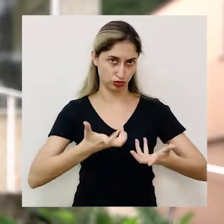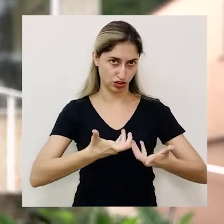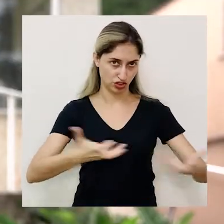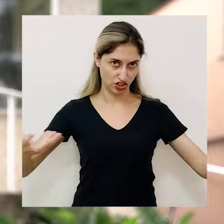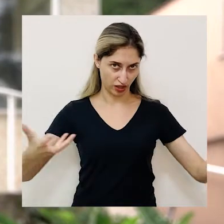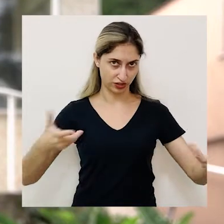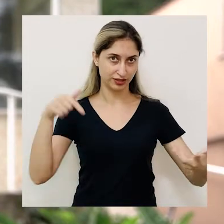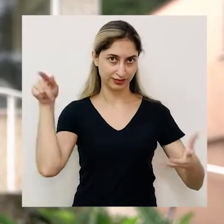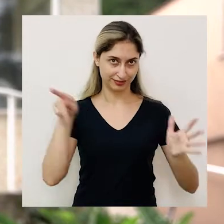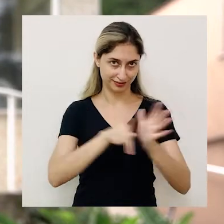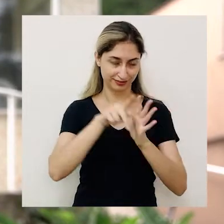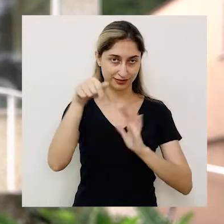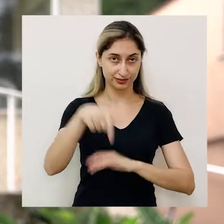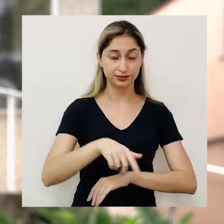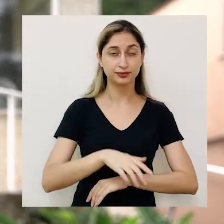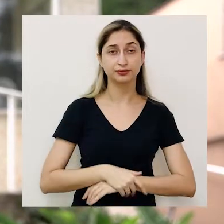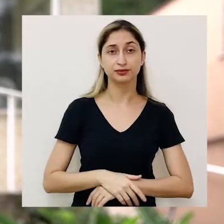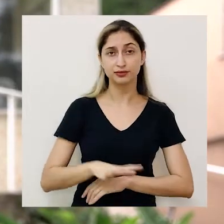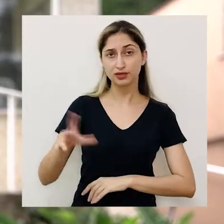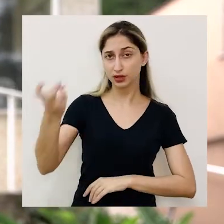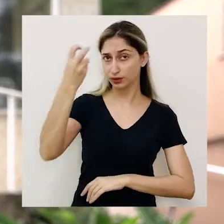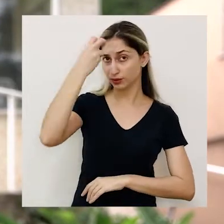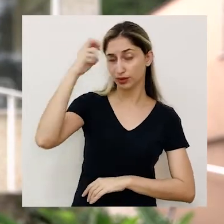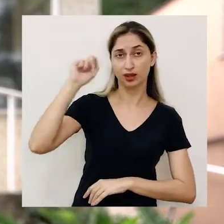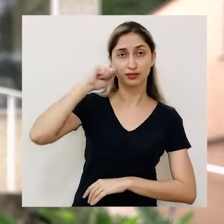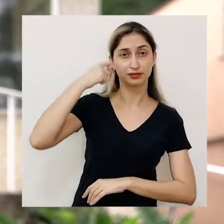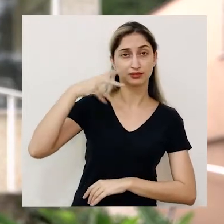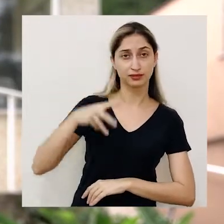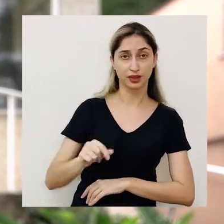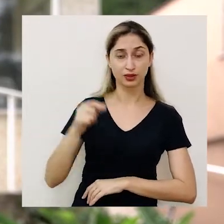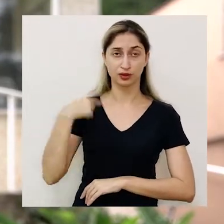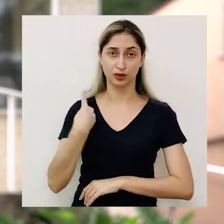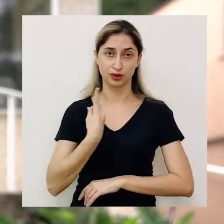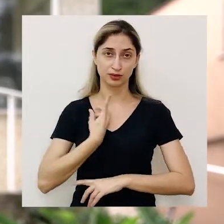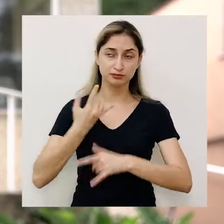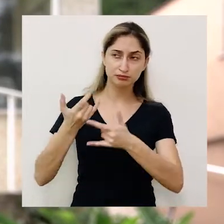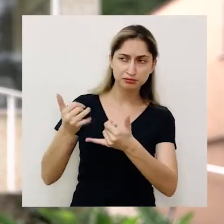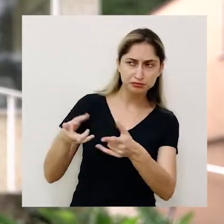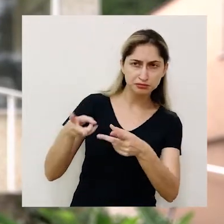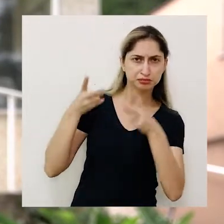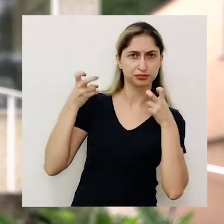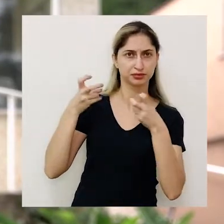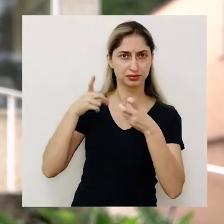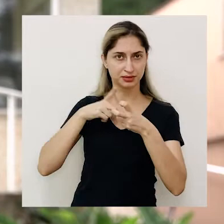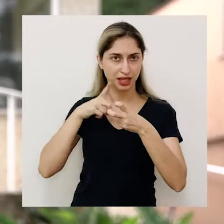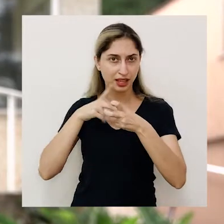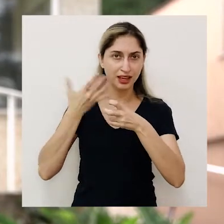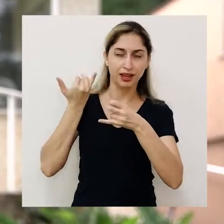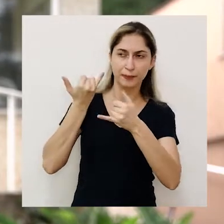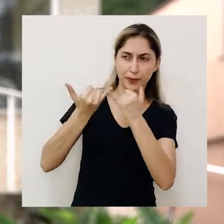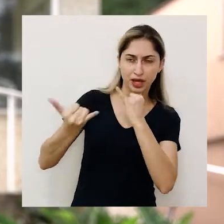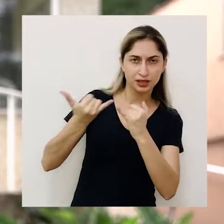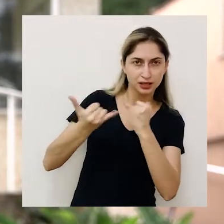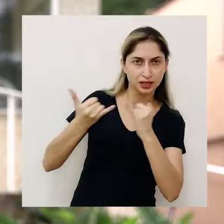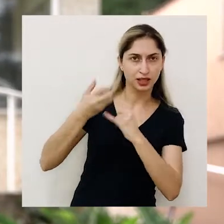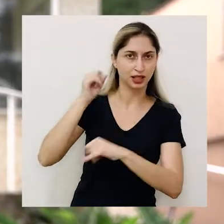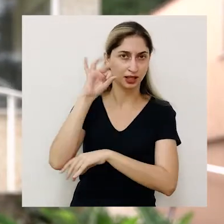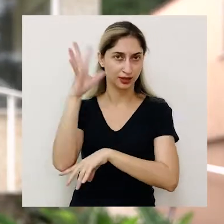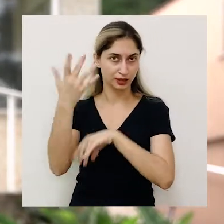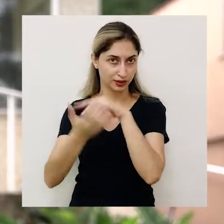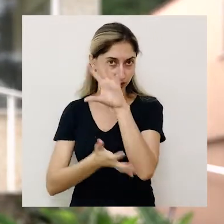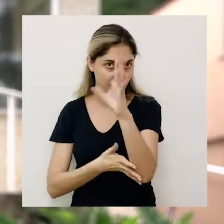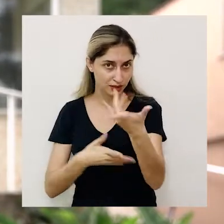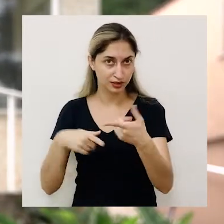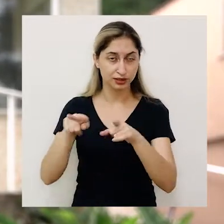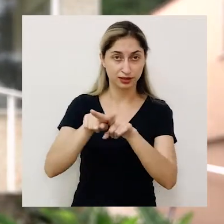a gente consegue perceber o parentesco, muito evidente entre o homem e a natureza, através daquela comunhão perfeita